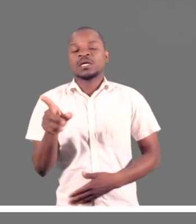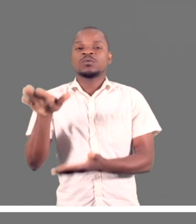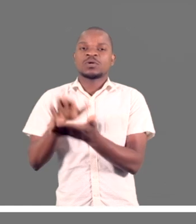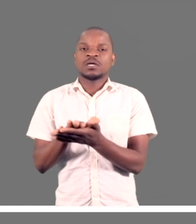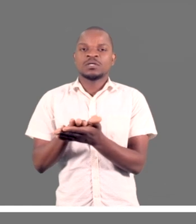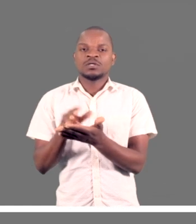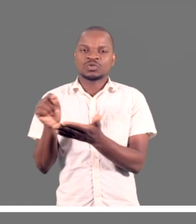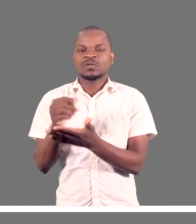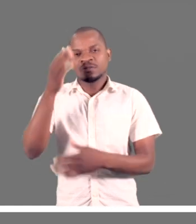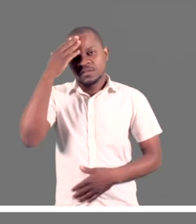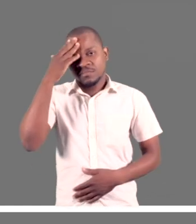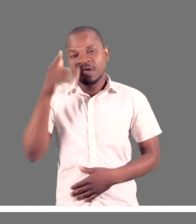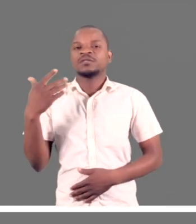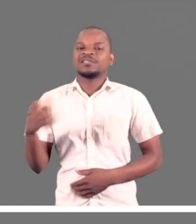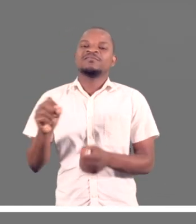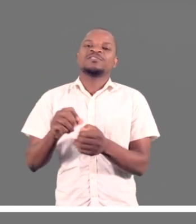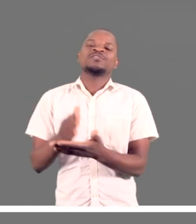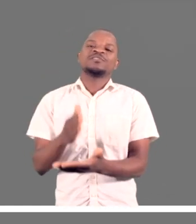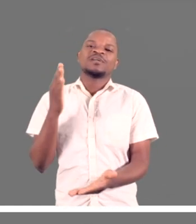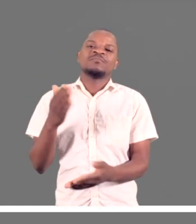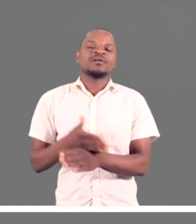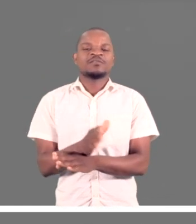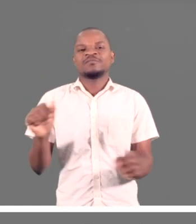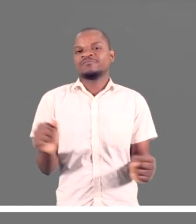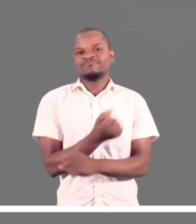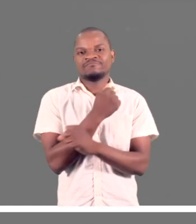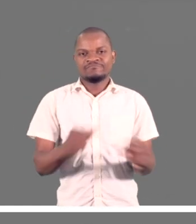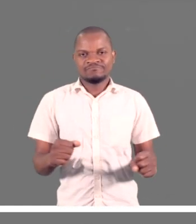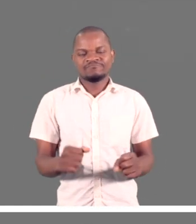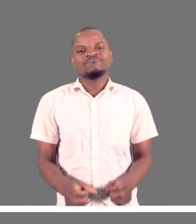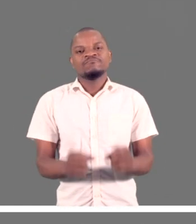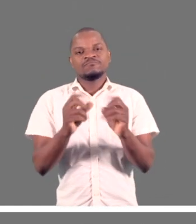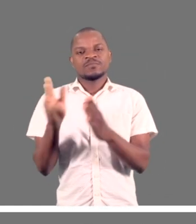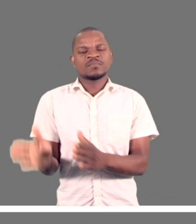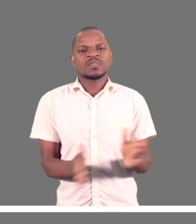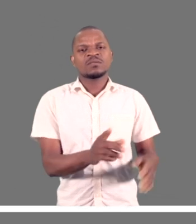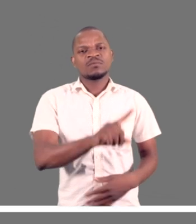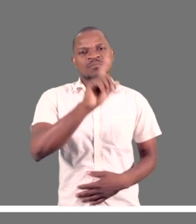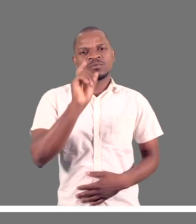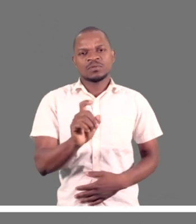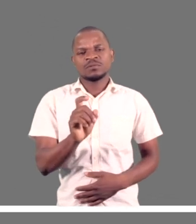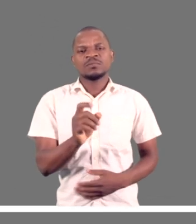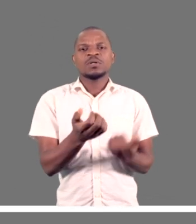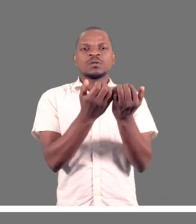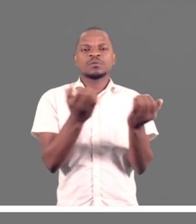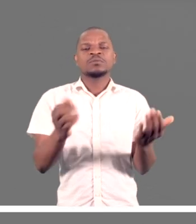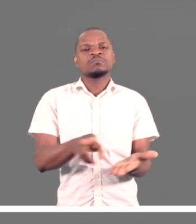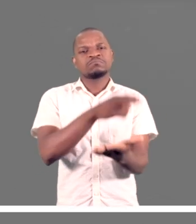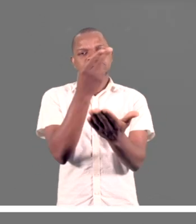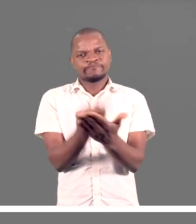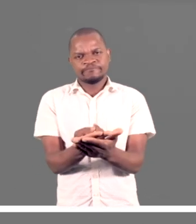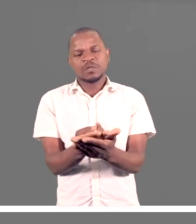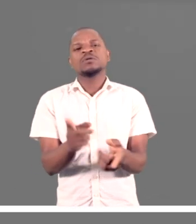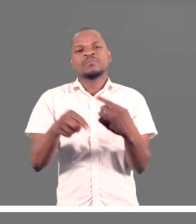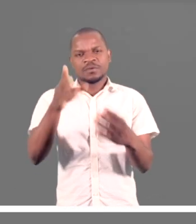Ter o conhecimento que já fez o exame, para não ficar atrasado. Andando aqui, já há um ganho das crianças, além de estarem